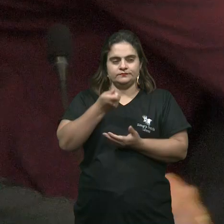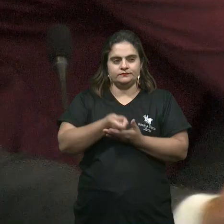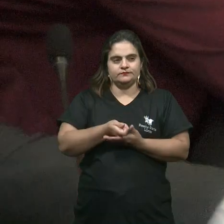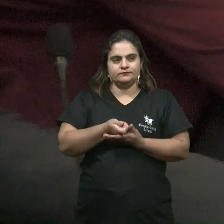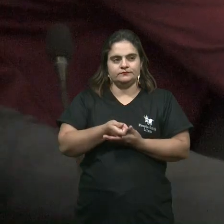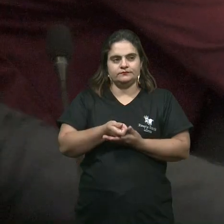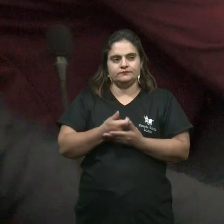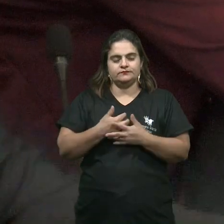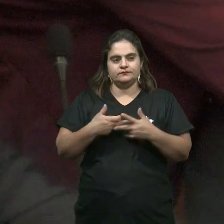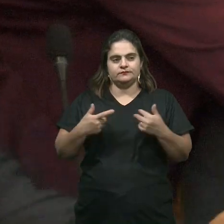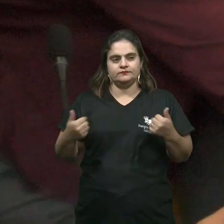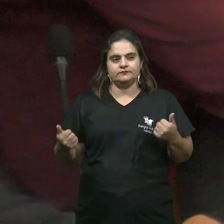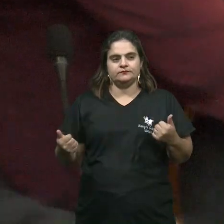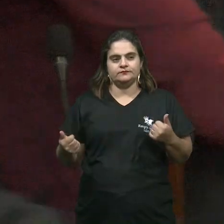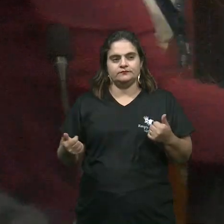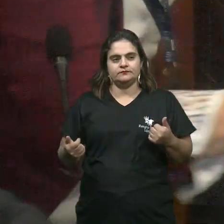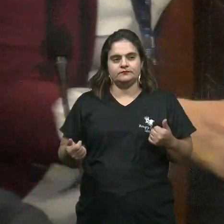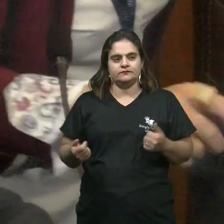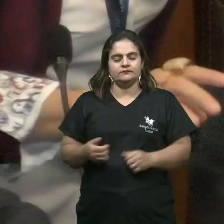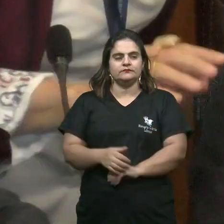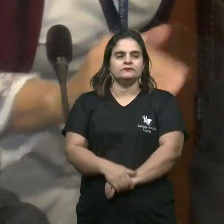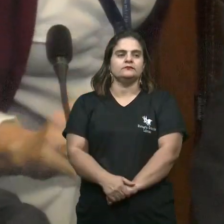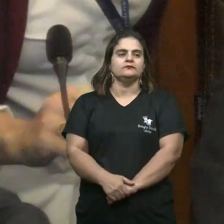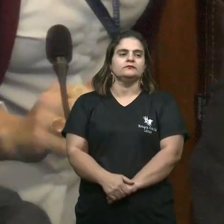dele no... Tudo bem, mas...